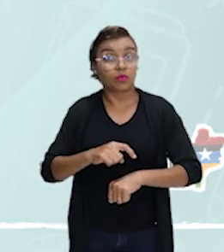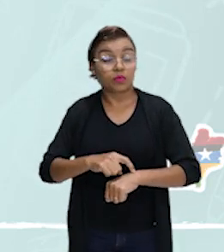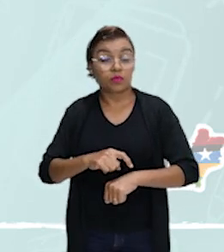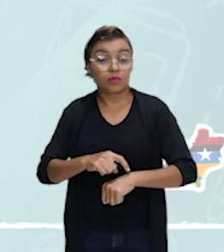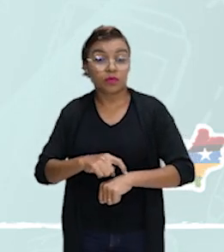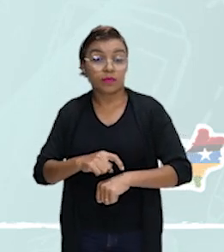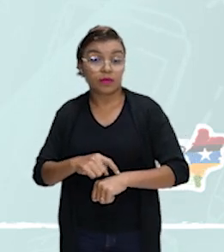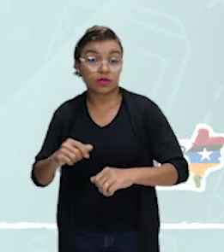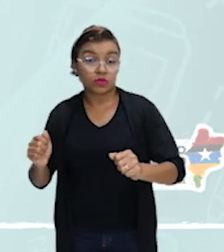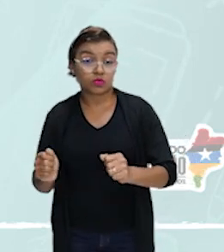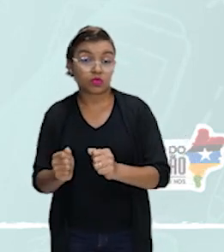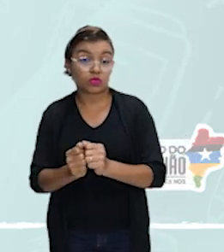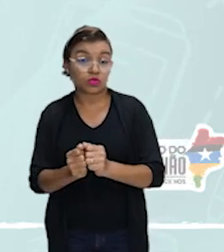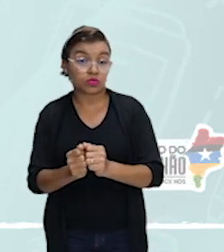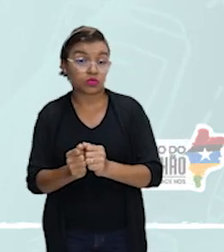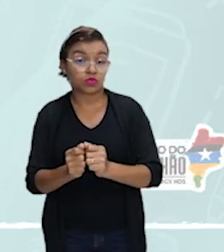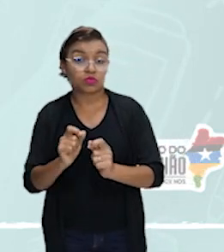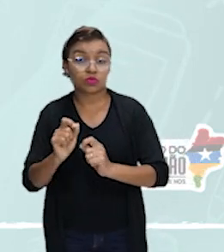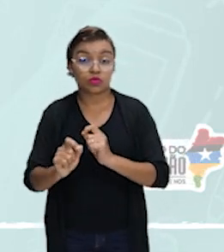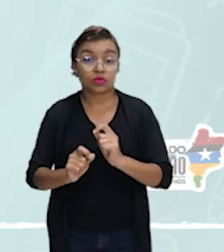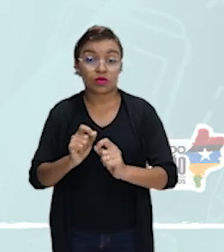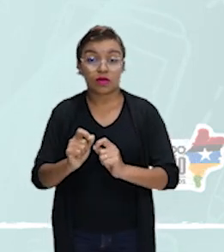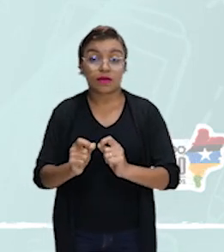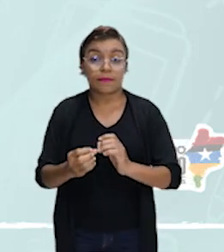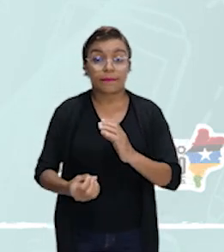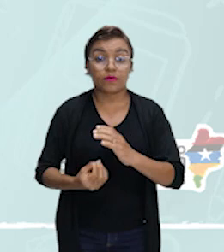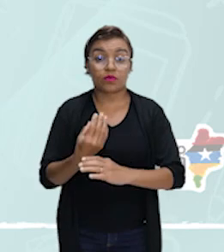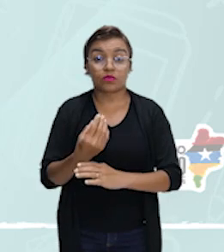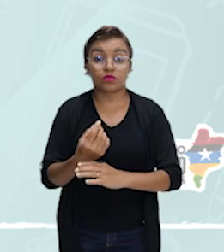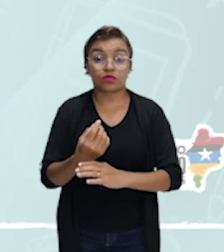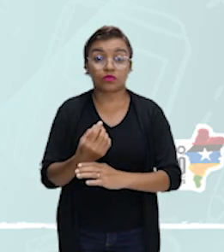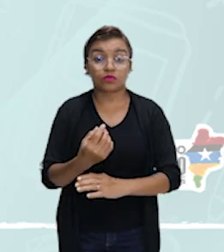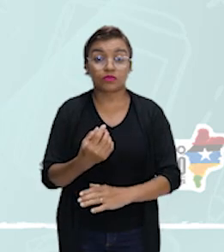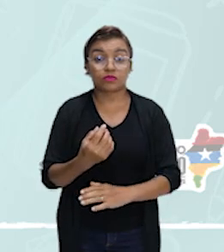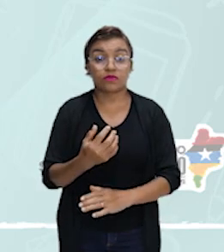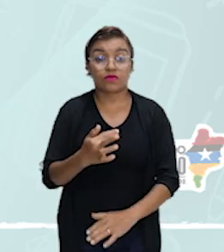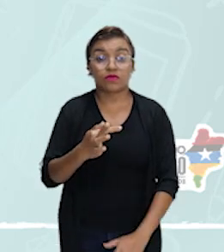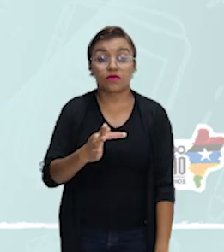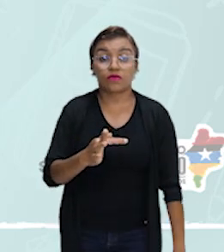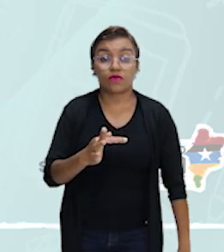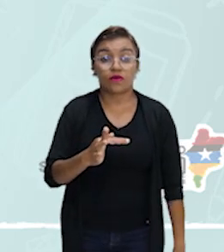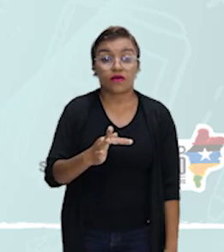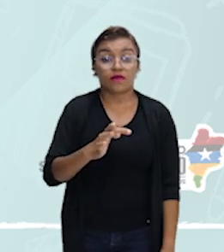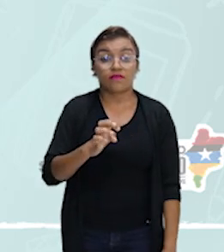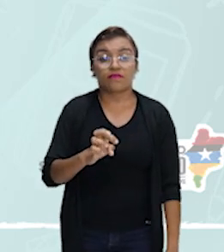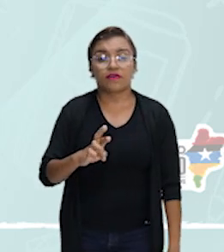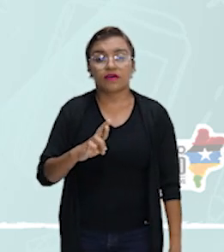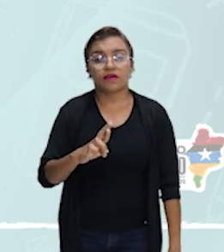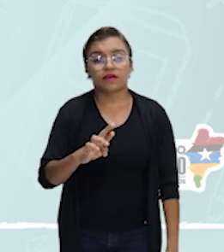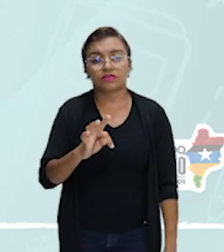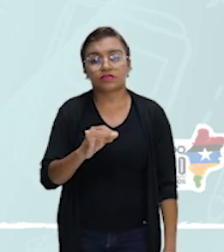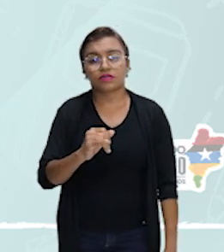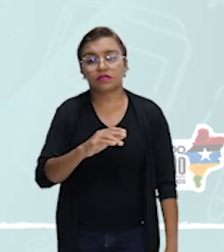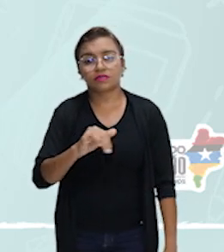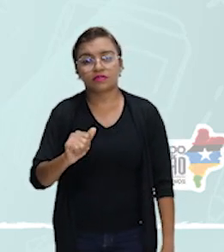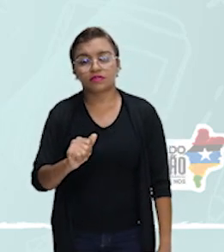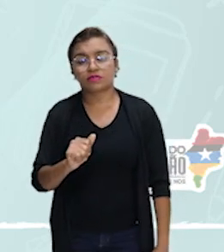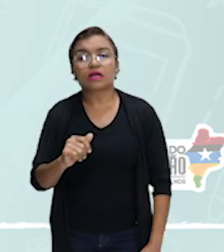ácido sulfúrico, produz fertilizantes fosfatados, porque eu falei que o fósforo é um outro